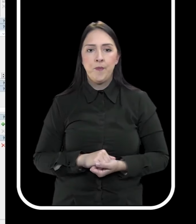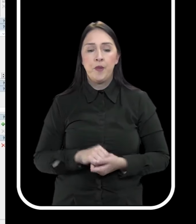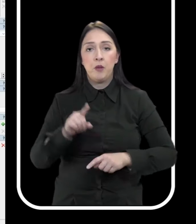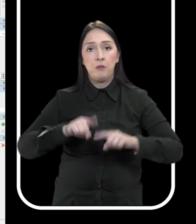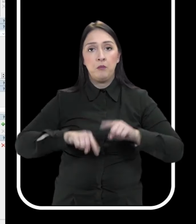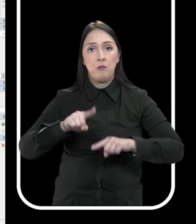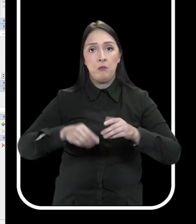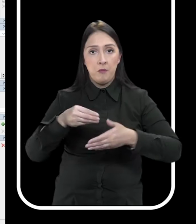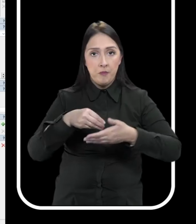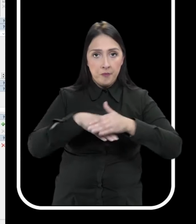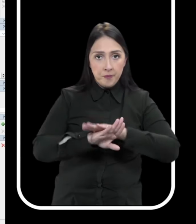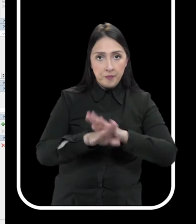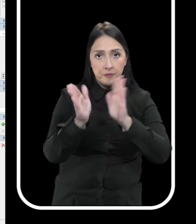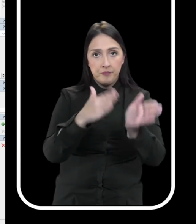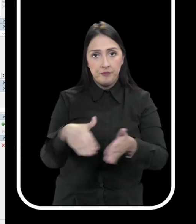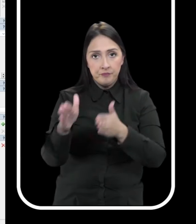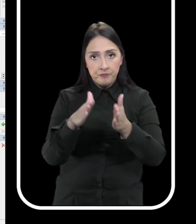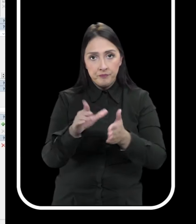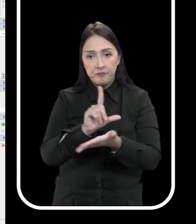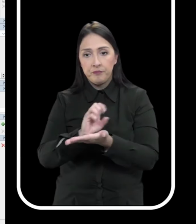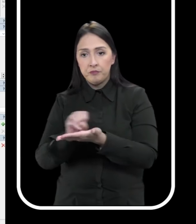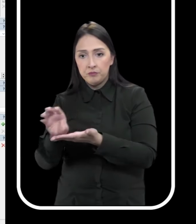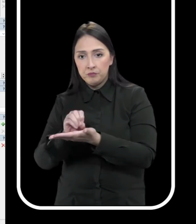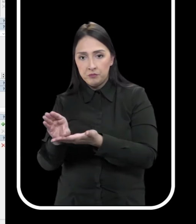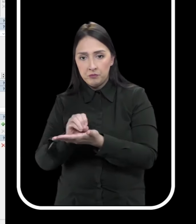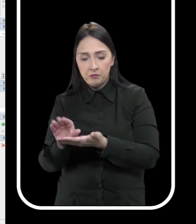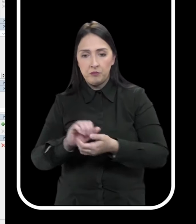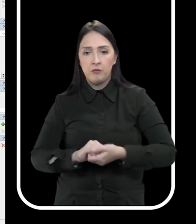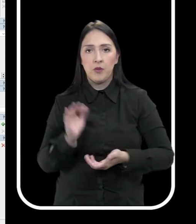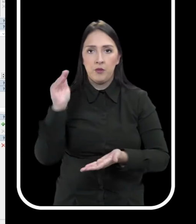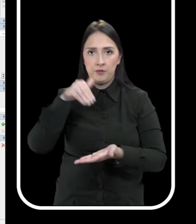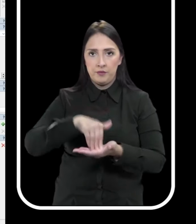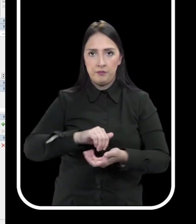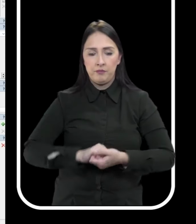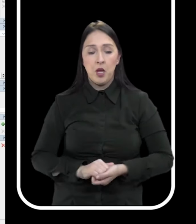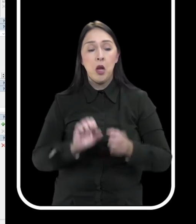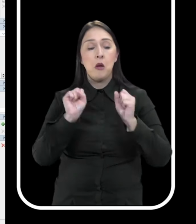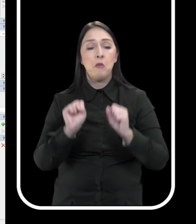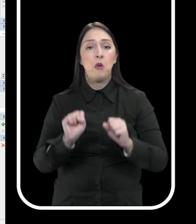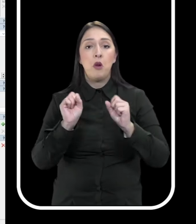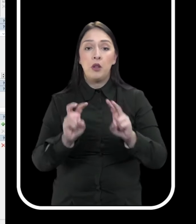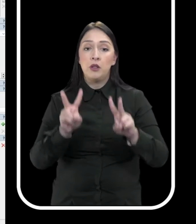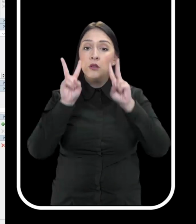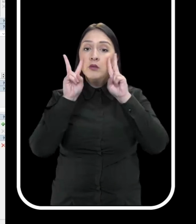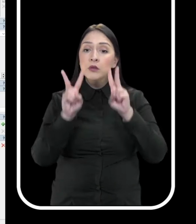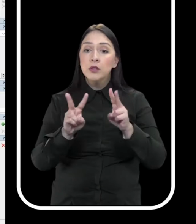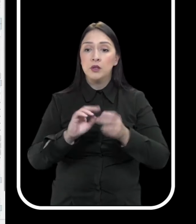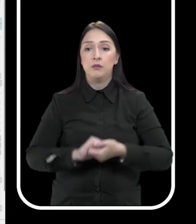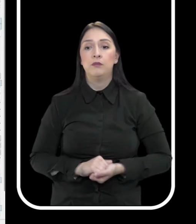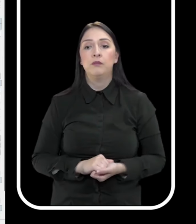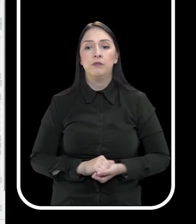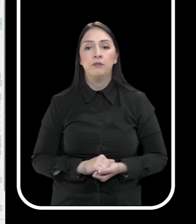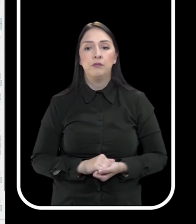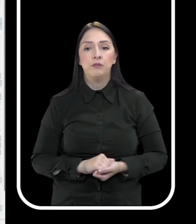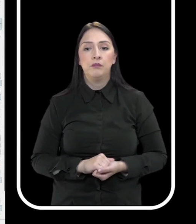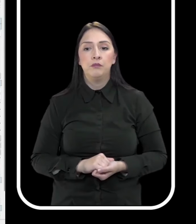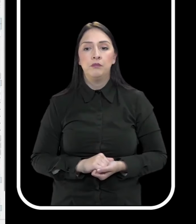o processo. Então, o material está entrando, está se processando, está saindo lá adiante. É possível